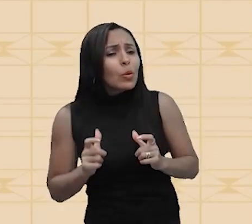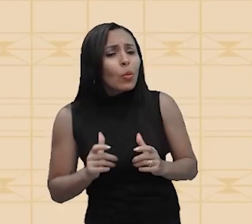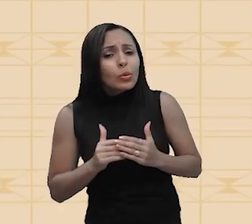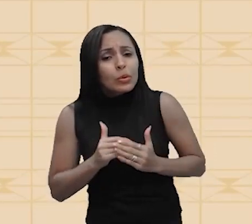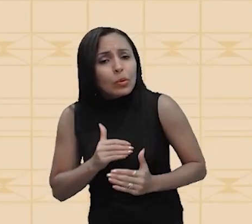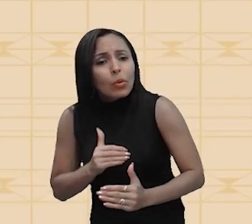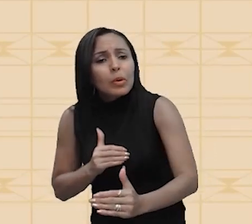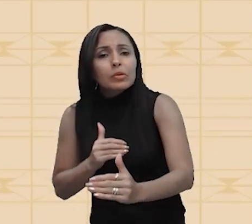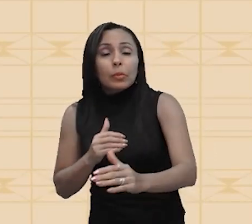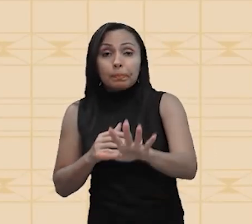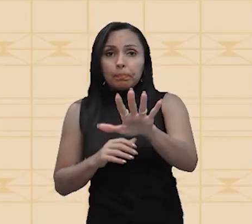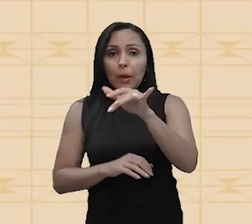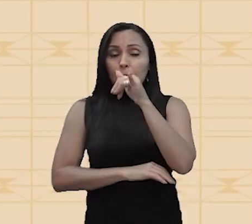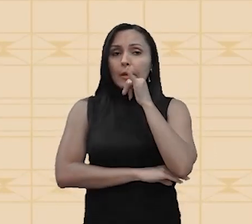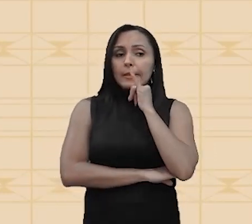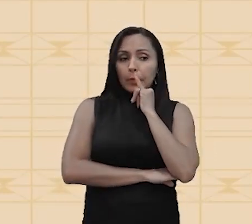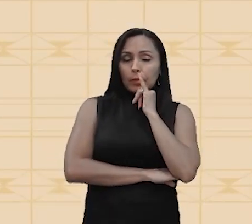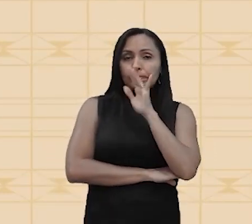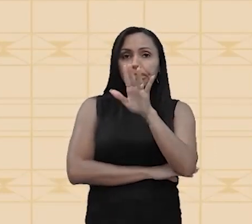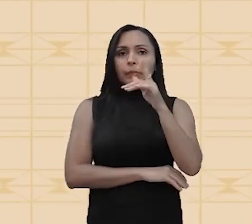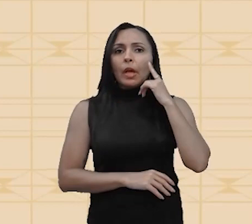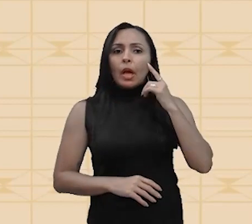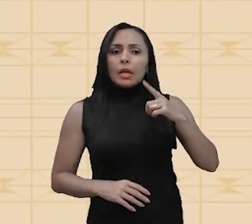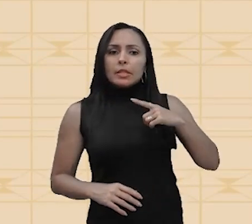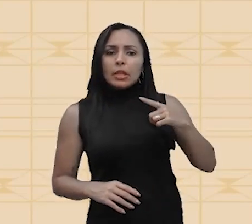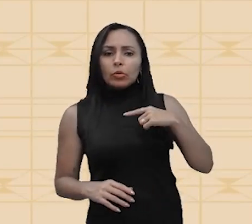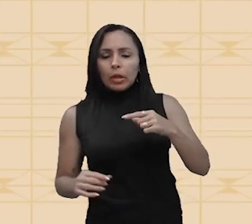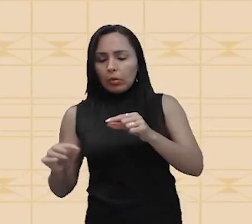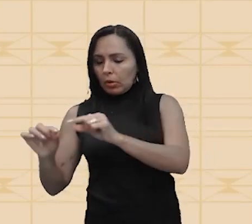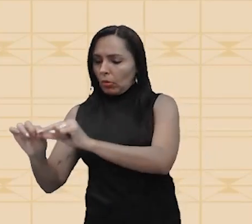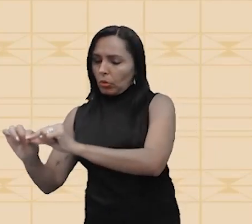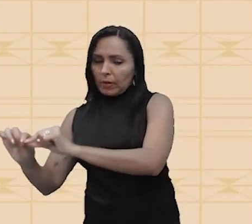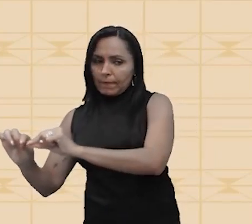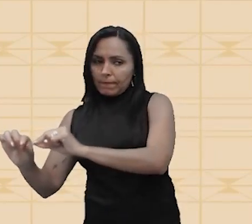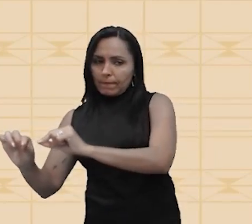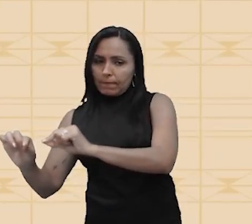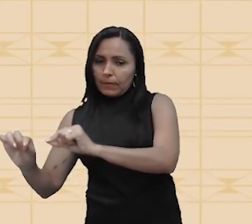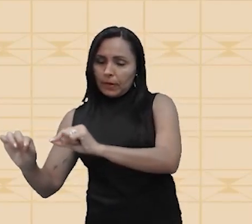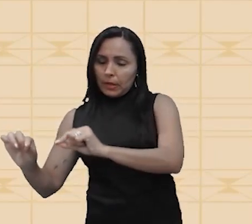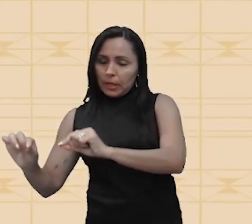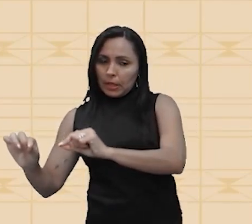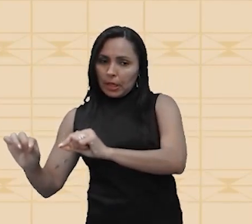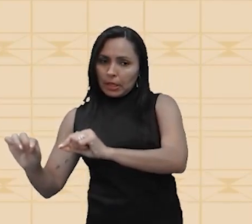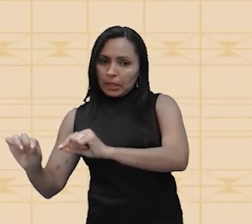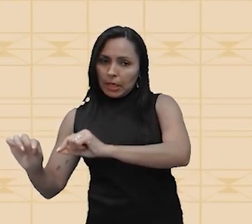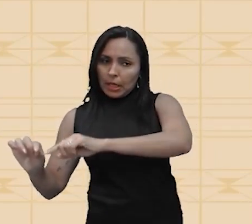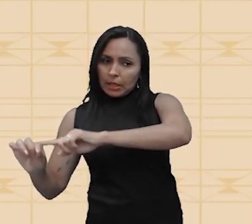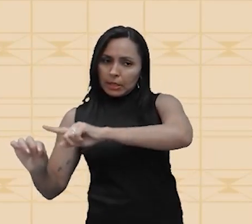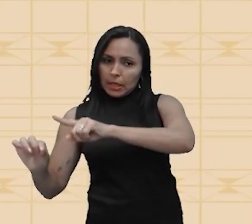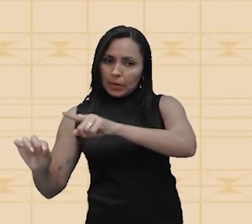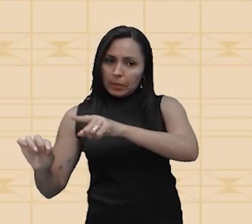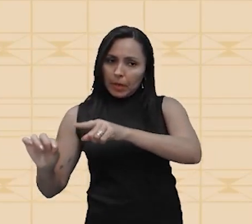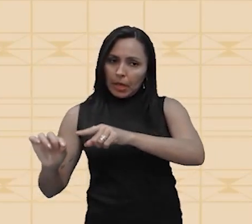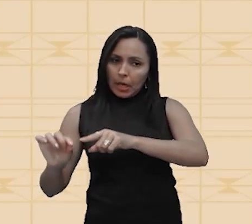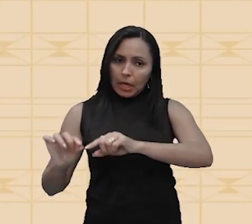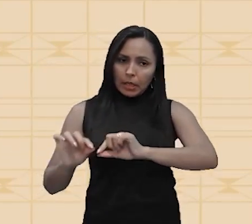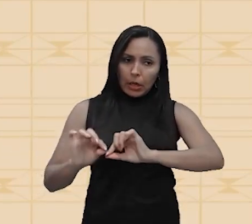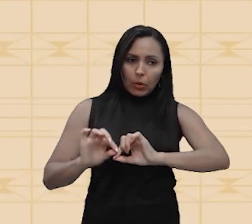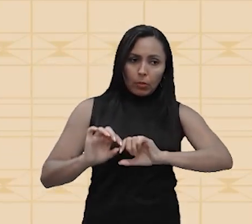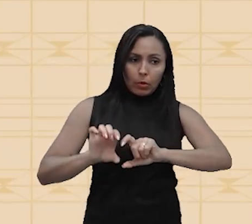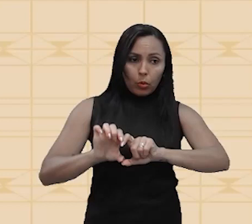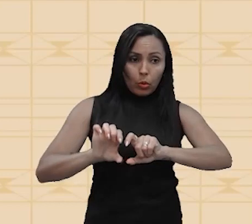Por exemplo, se eu tenho uma corda fina e esta onda ela se propaga na corda fina em direção à corda